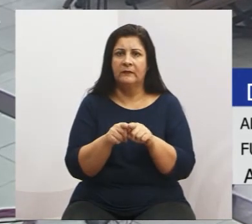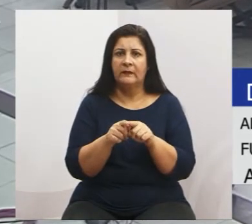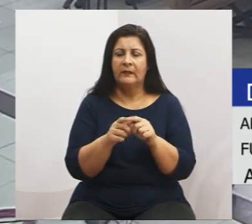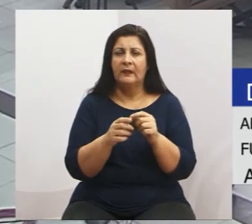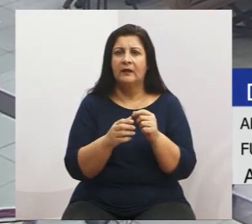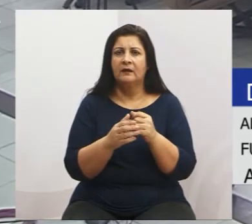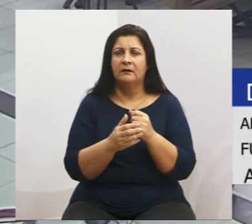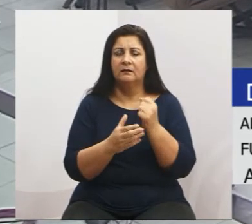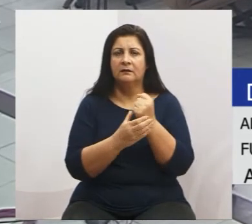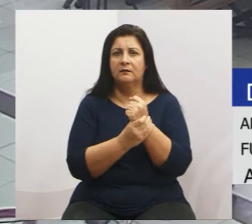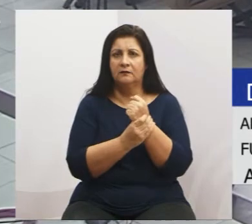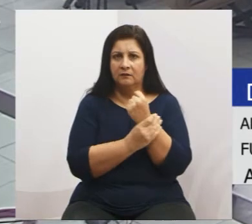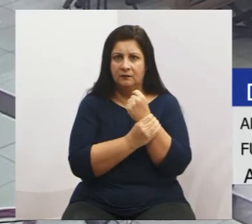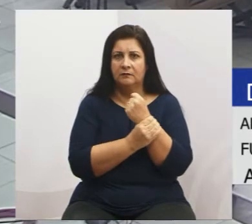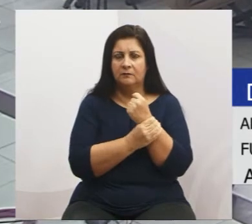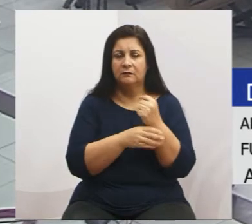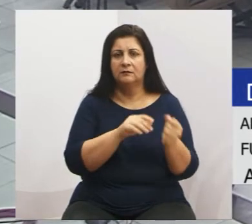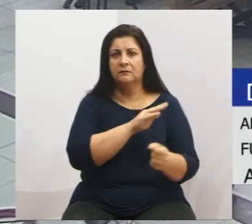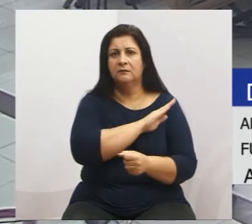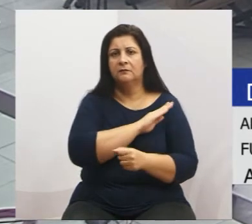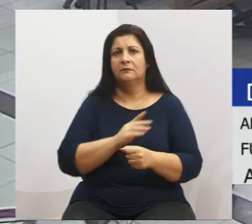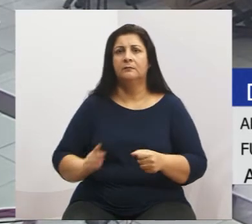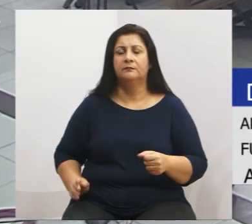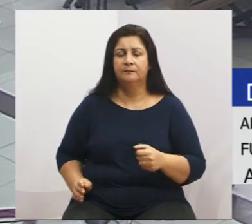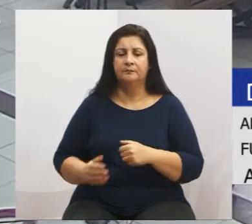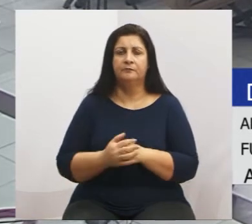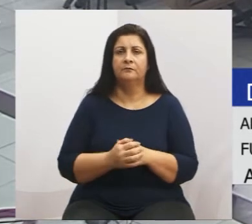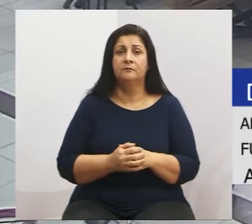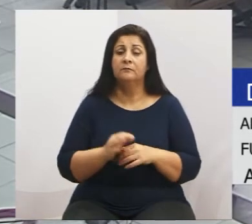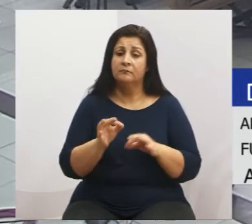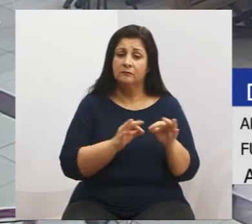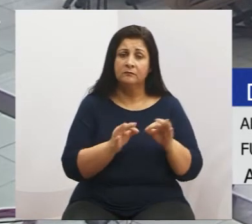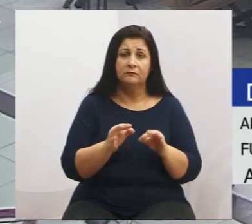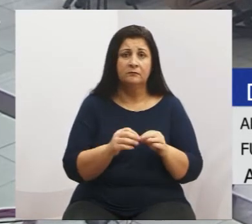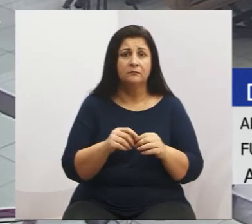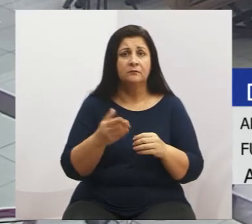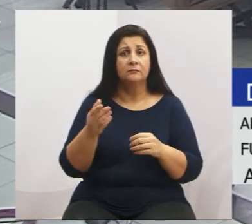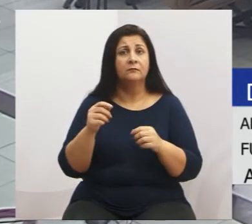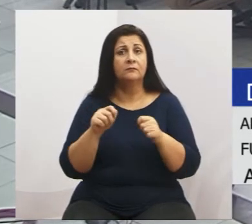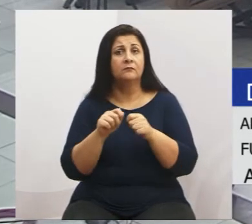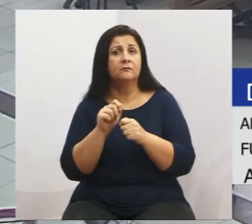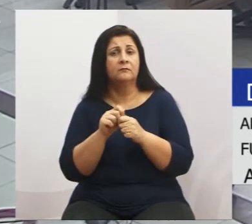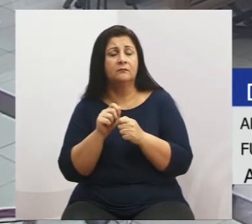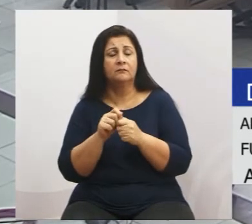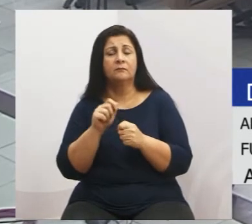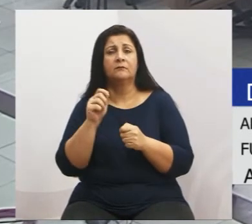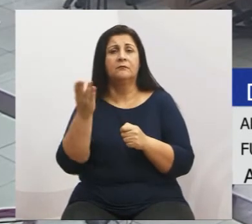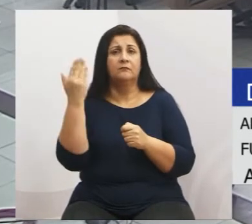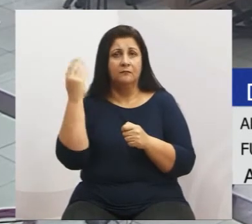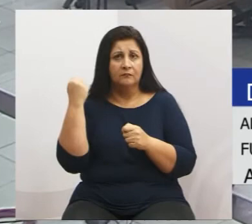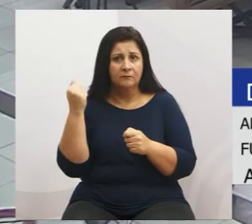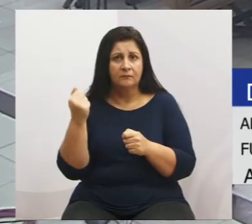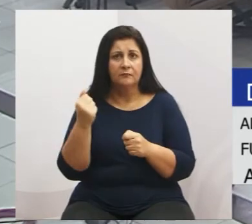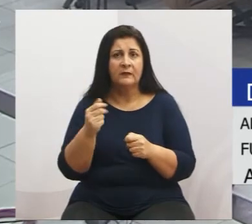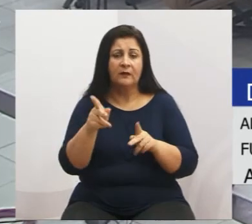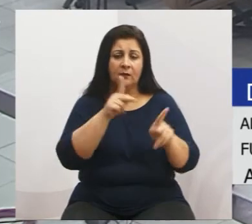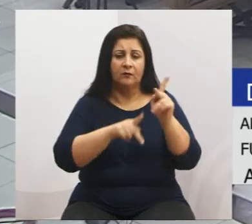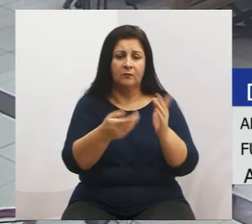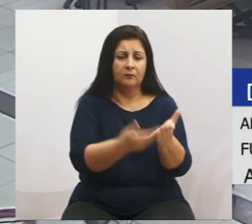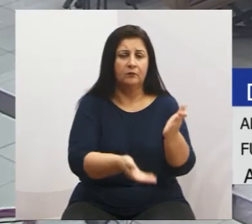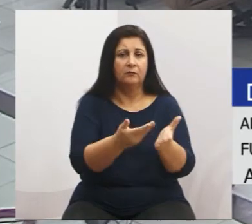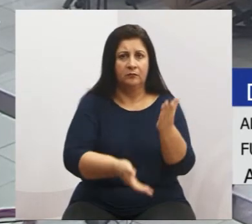que a gente corrigisse alguns danos que estavam sendo causados à população da nossa cidade. E esse é um primeiro